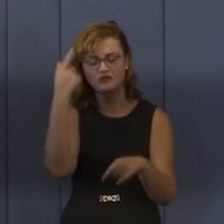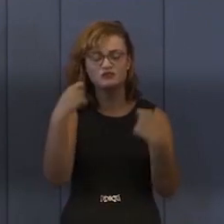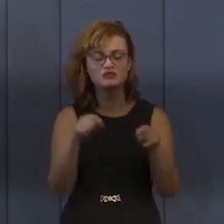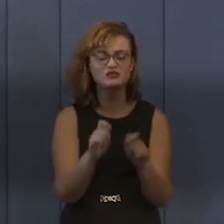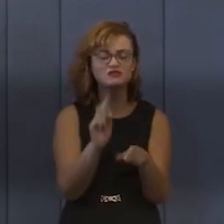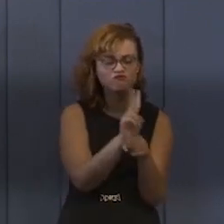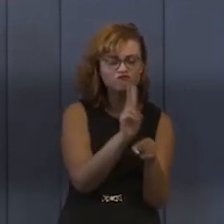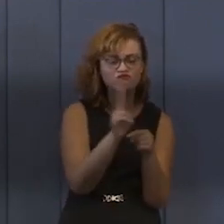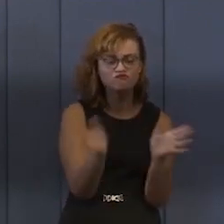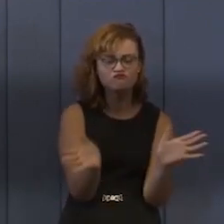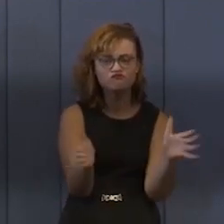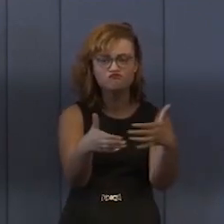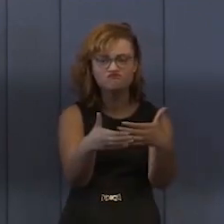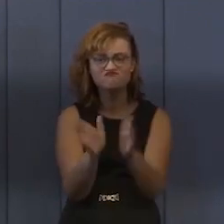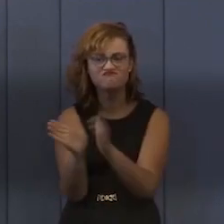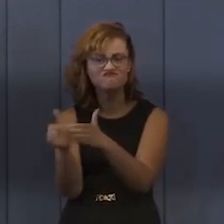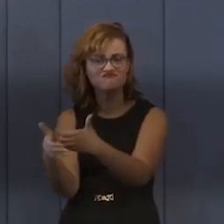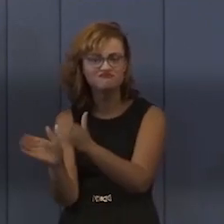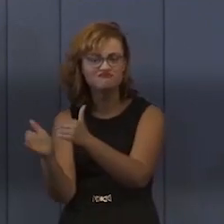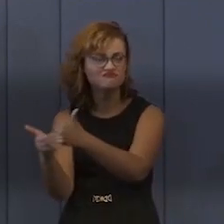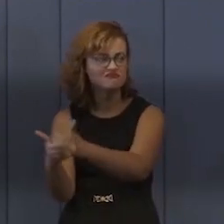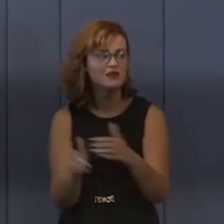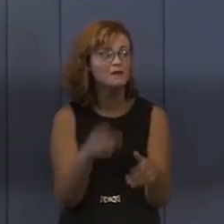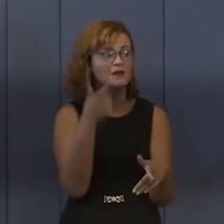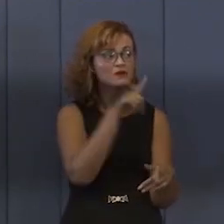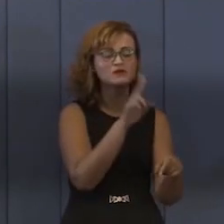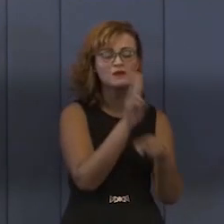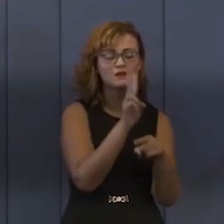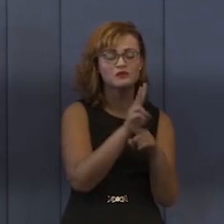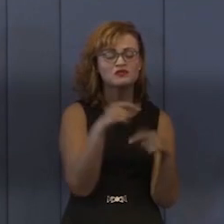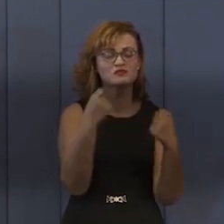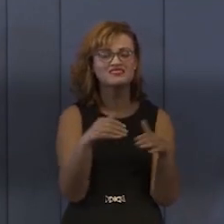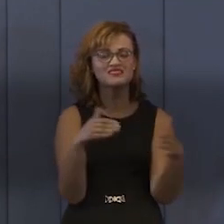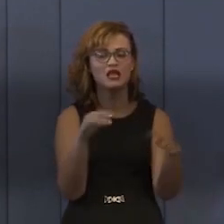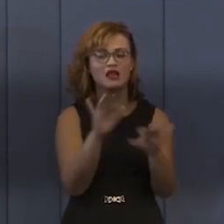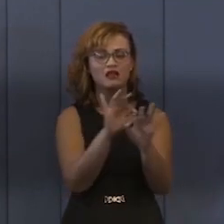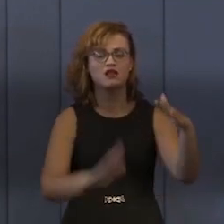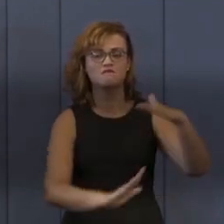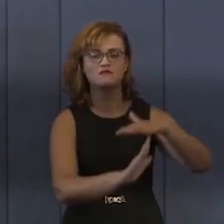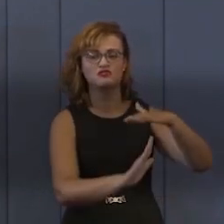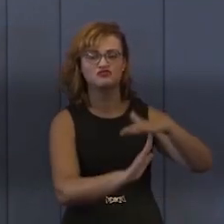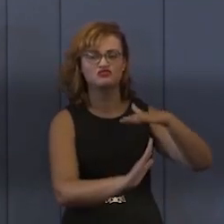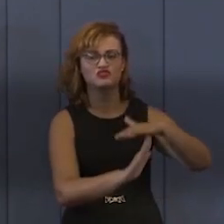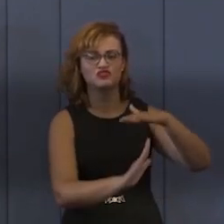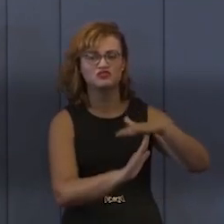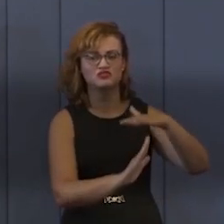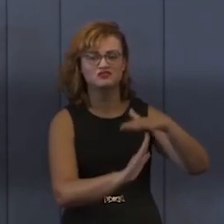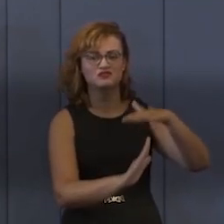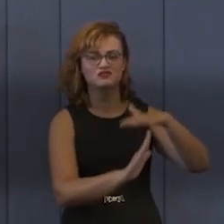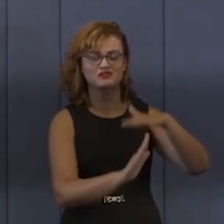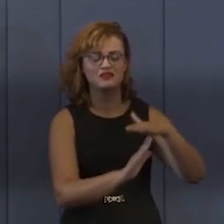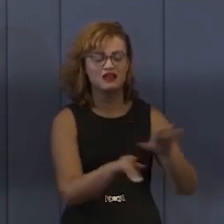de pessoas. Pessoas precisam ser protegidas. E para que essas pessoas precisam ser protegidas, eu preciso